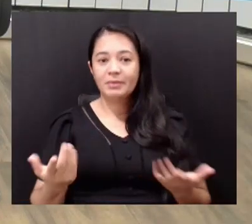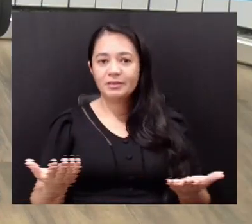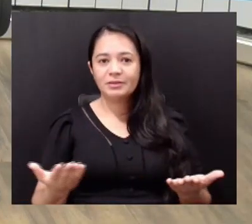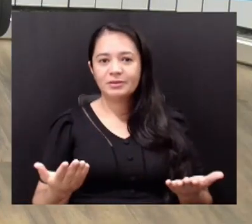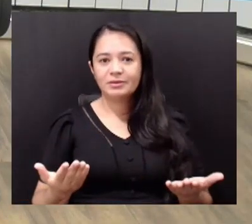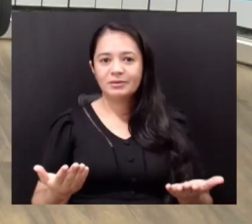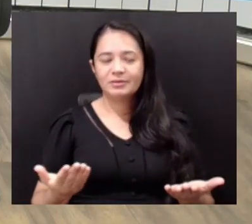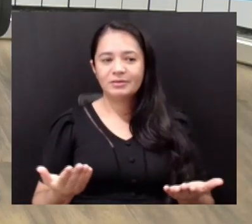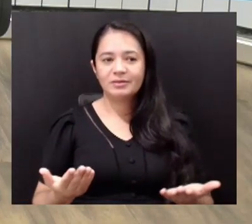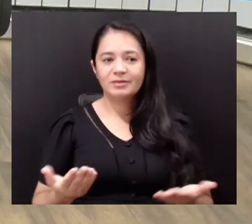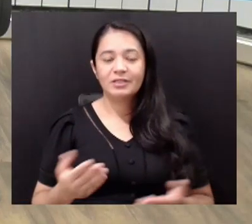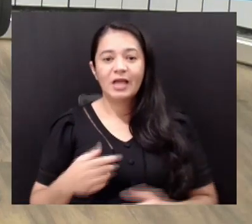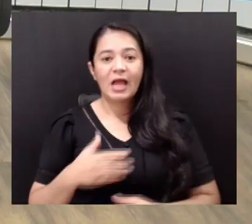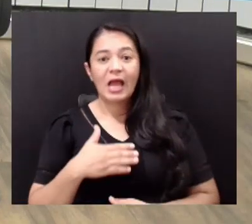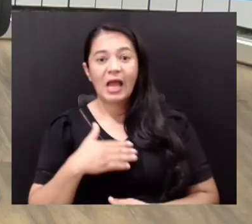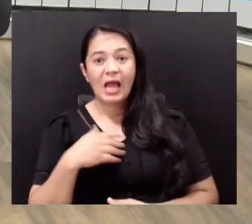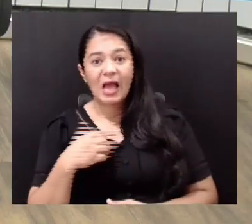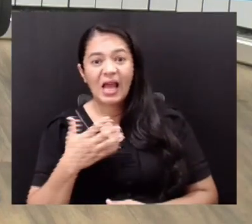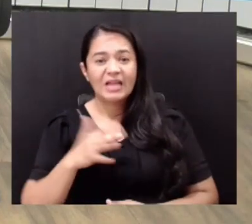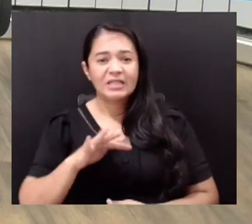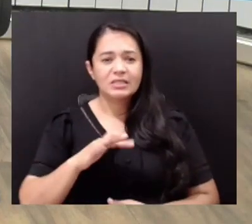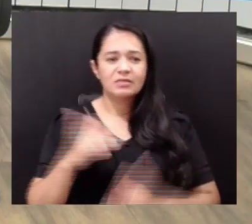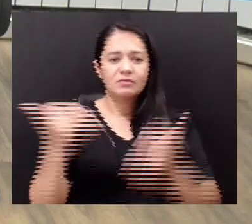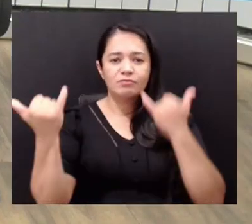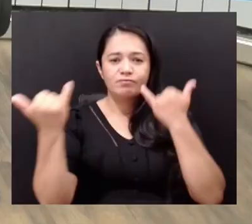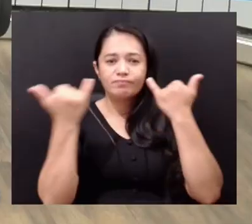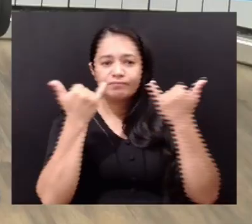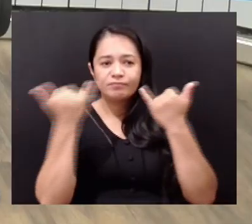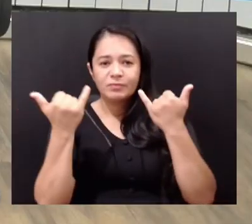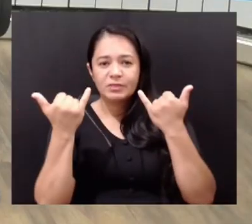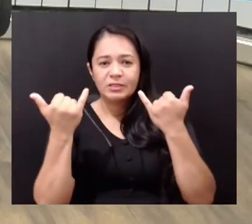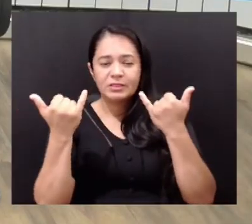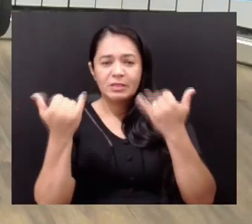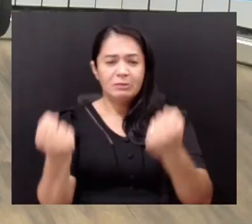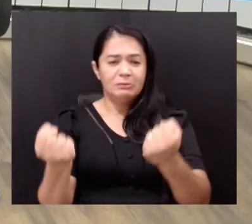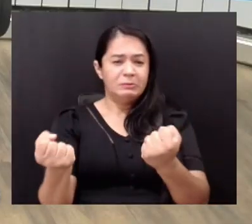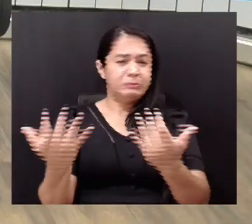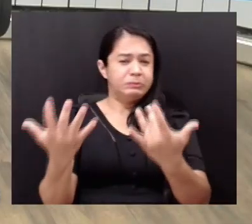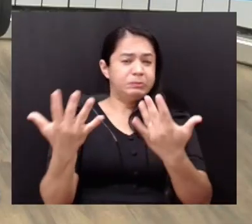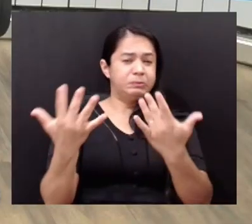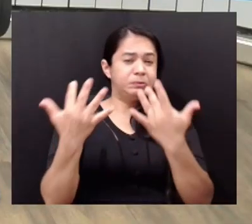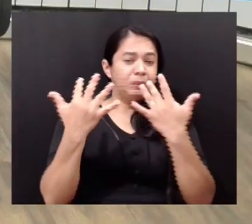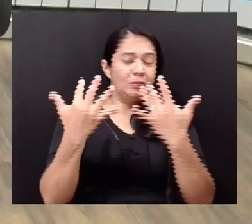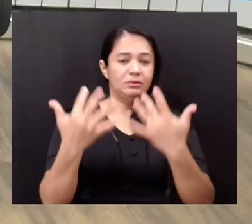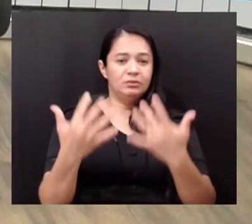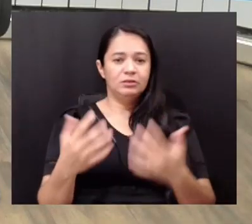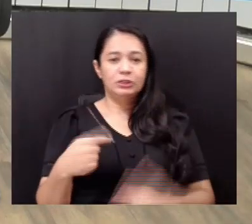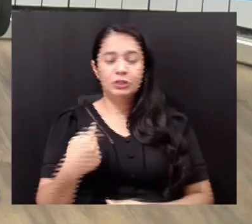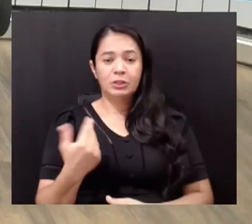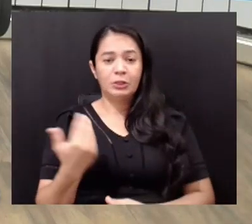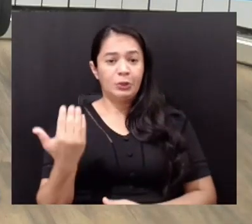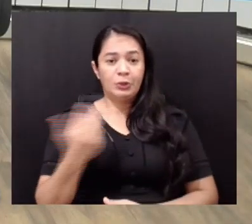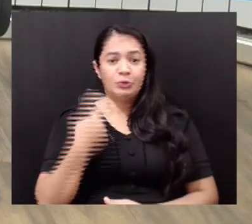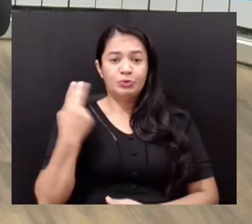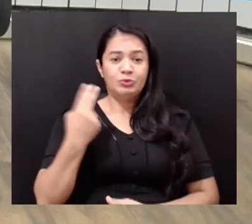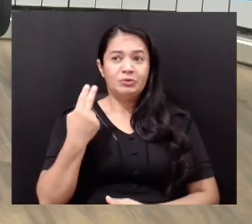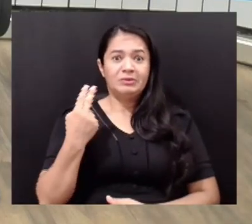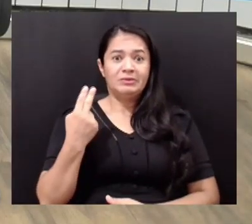as informações vêm assim, né? Uma enxurrada, então a gente não consegue desligar. Sim. E